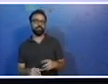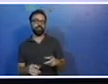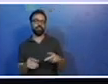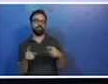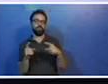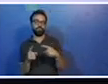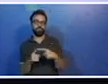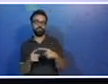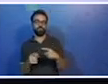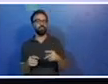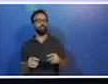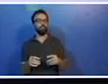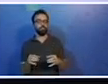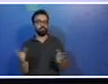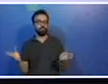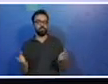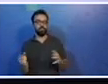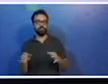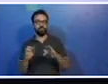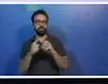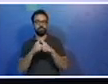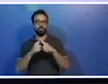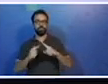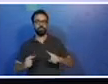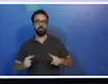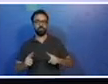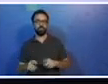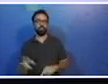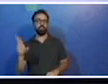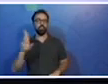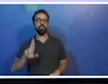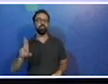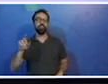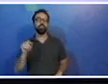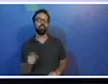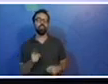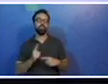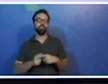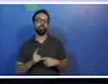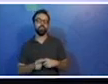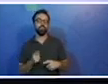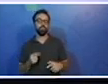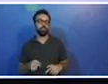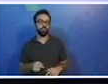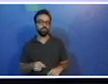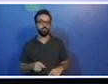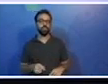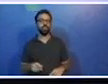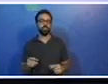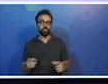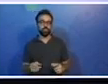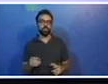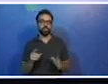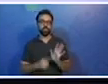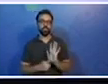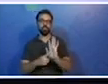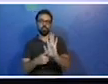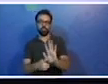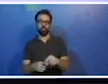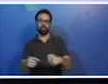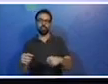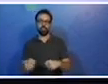Quando eu utilizo o presente simples ele é utilizado para quê? Para falar de coisas que acontecem no nosso dia a dia, na